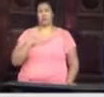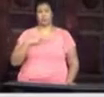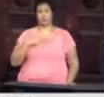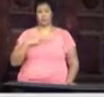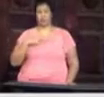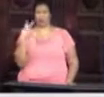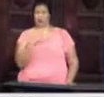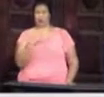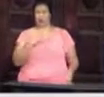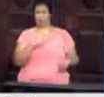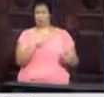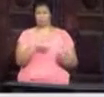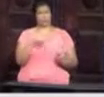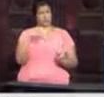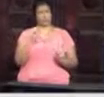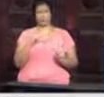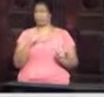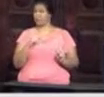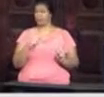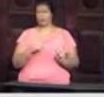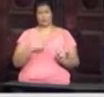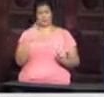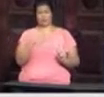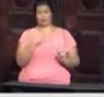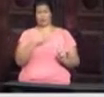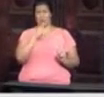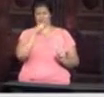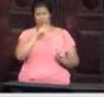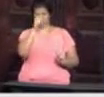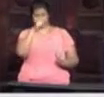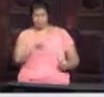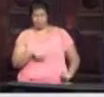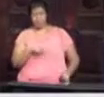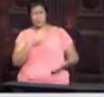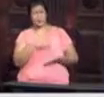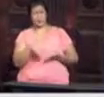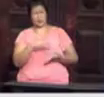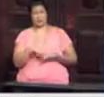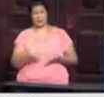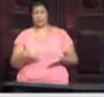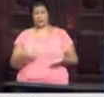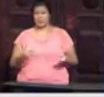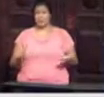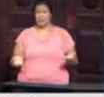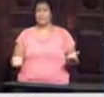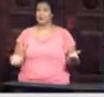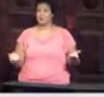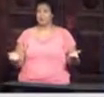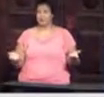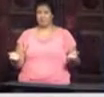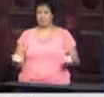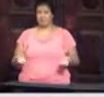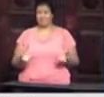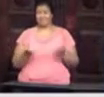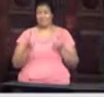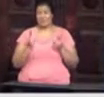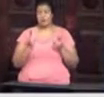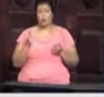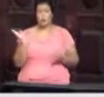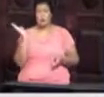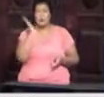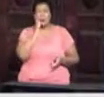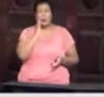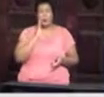nomeação desta cidadã como secretária, realmente é um tapa na cara,